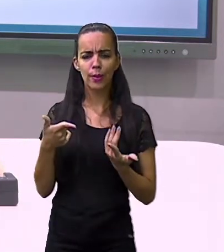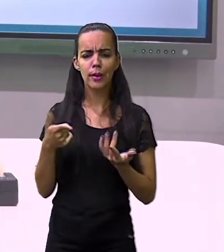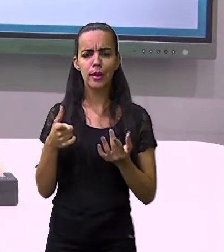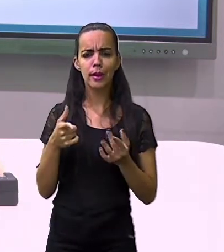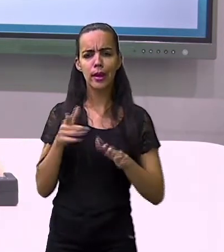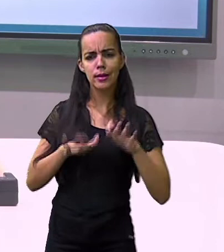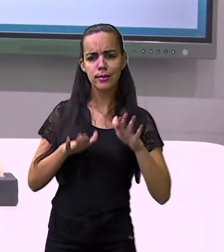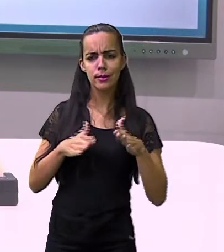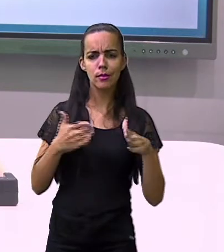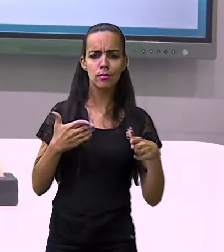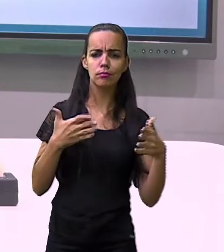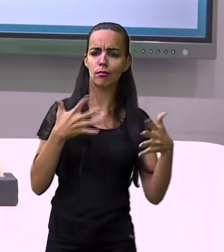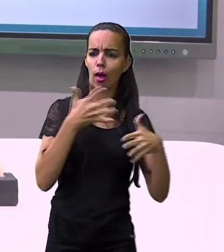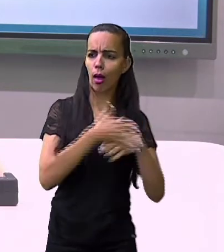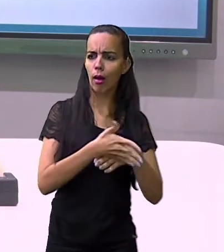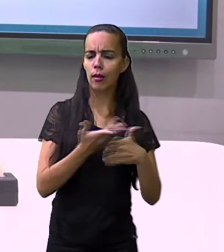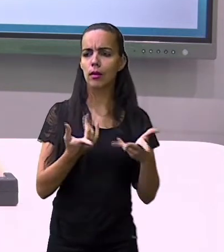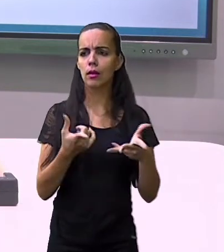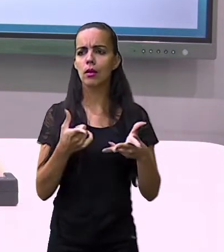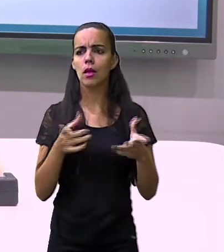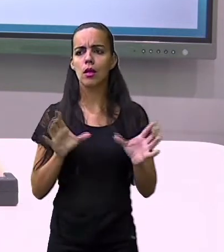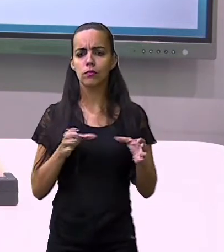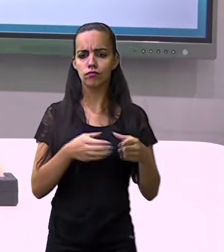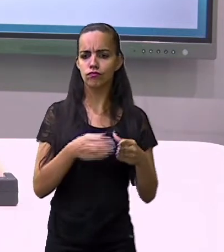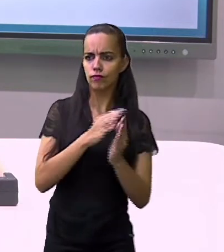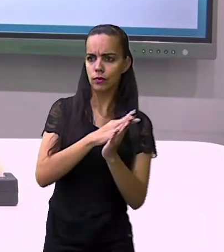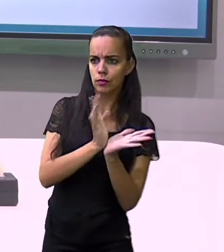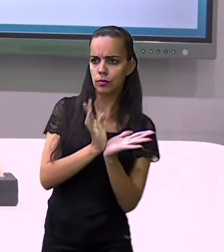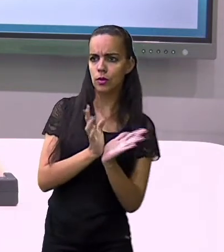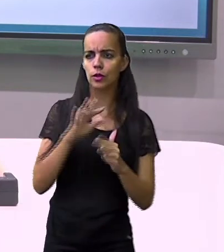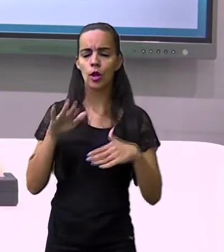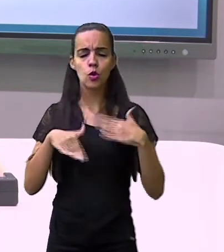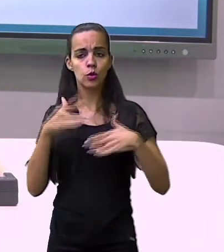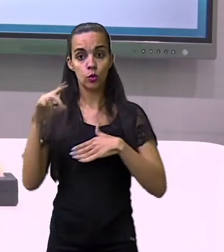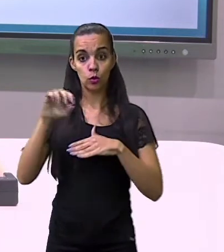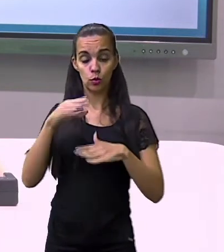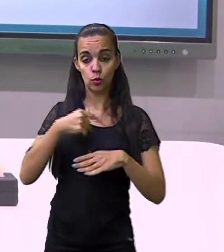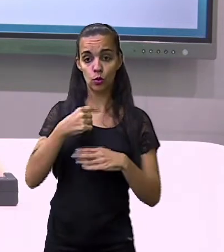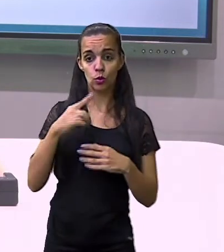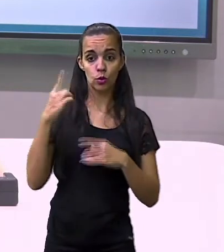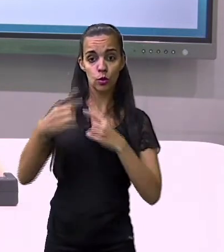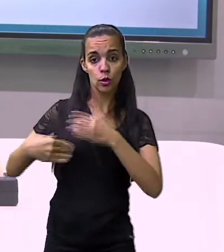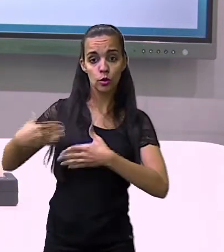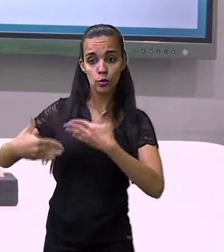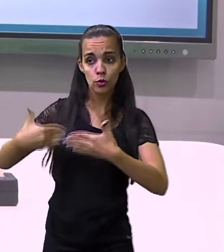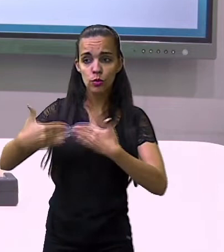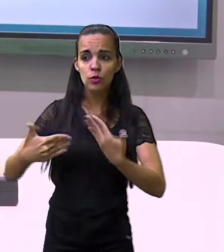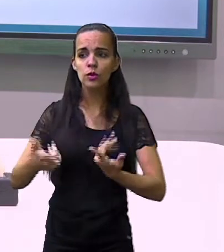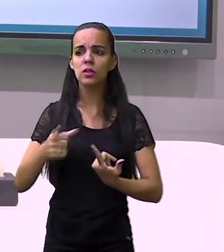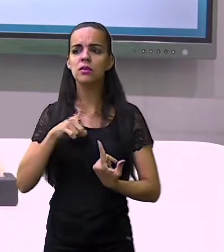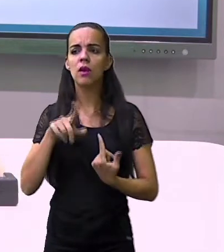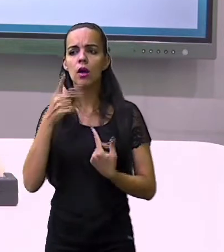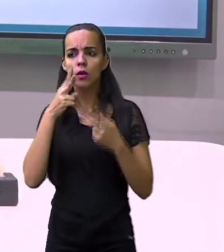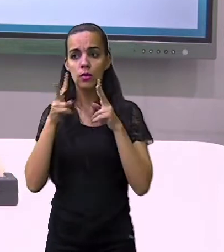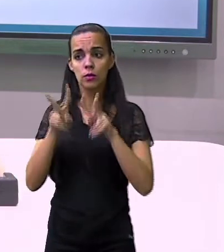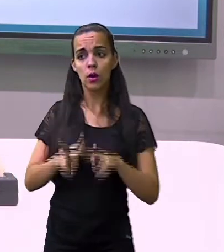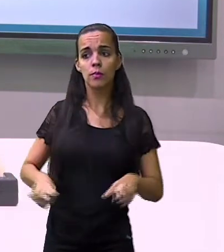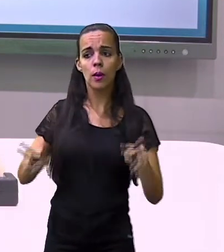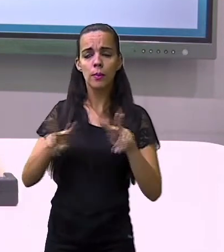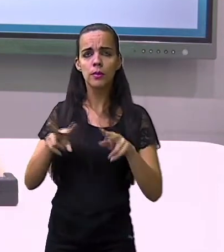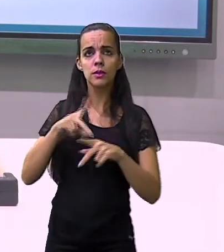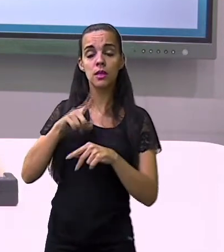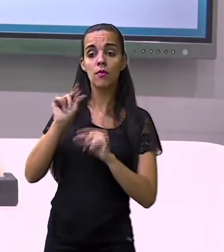das sombras? Então, durante o nosso dia, no decorrer do dia, nós podemos observar o